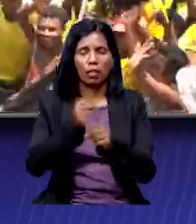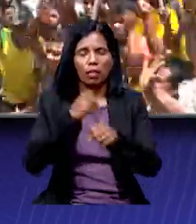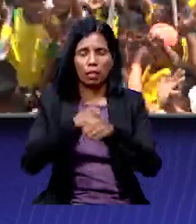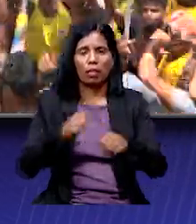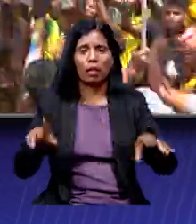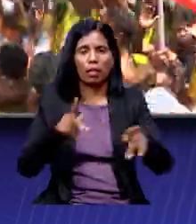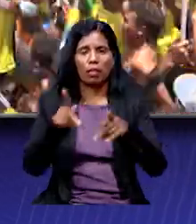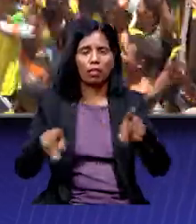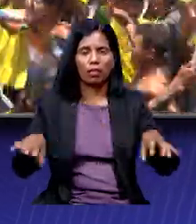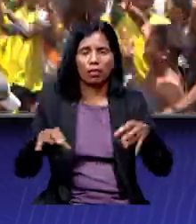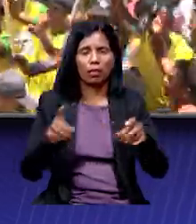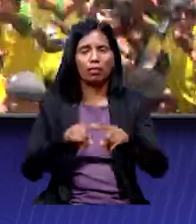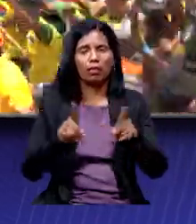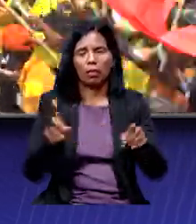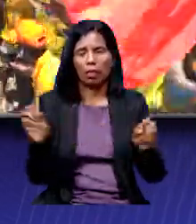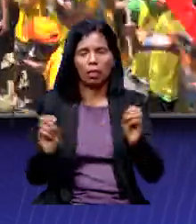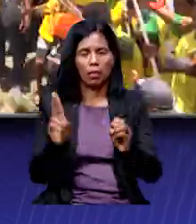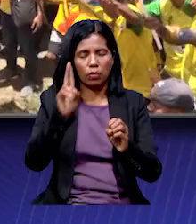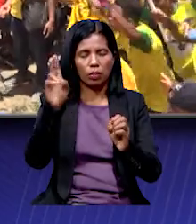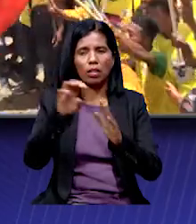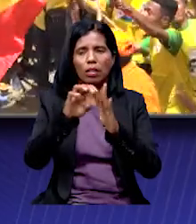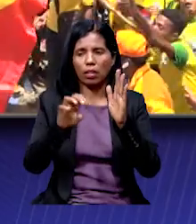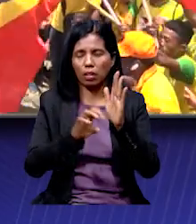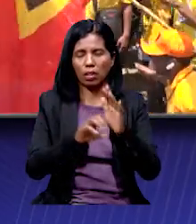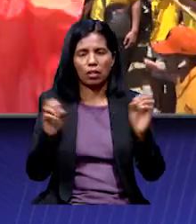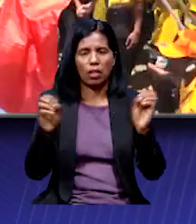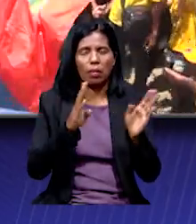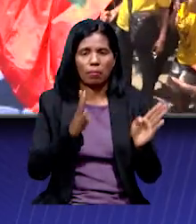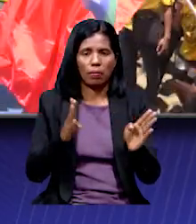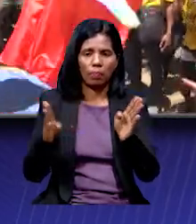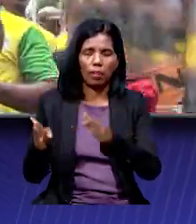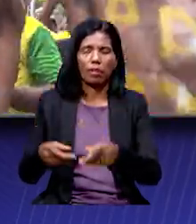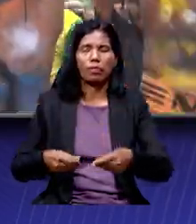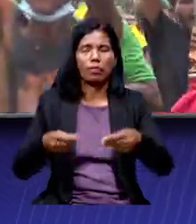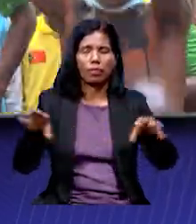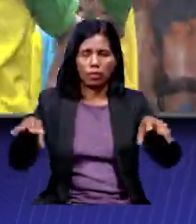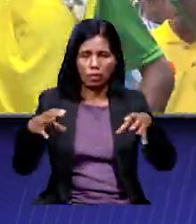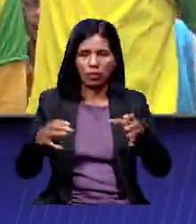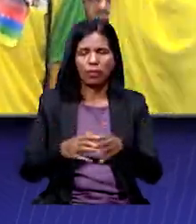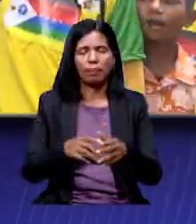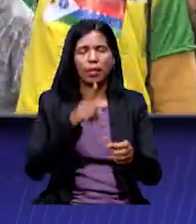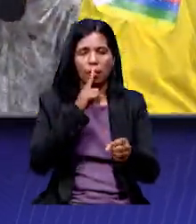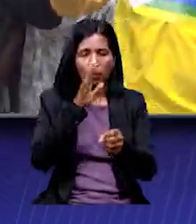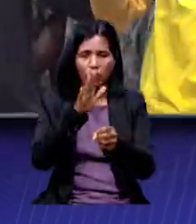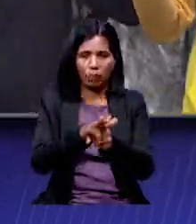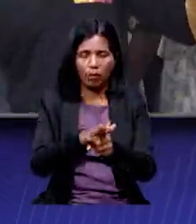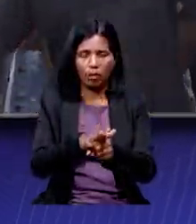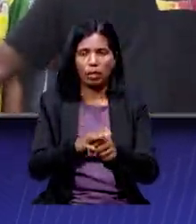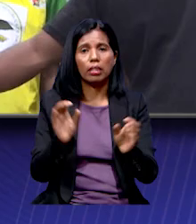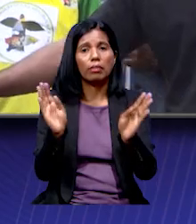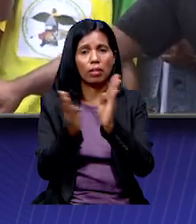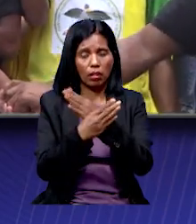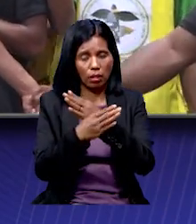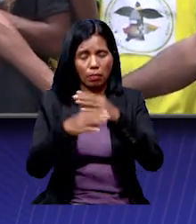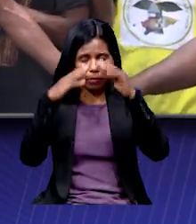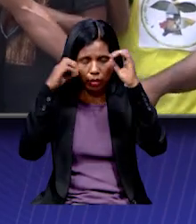como bela usa também Estado la prepara condição. Tambane Anacleto Bento promete venir eleito para Presidente da República se